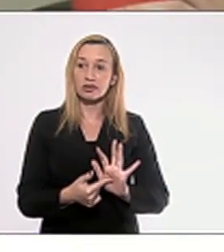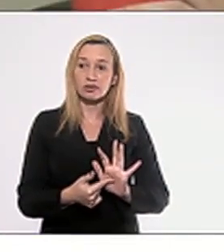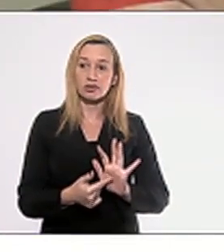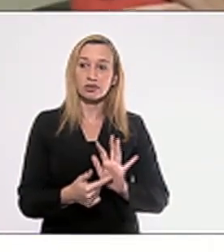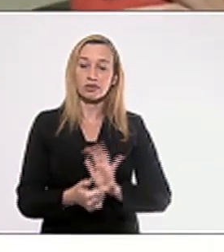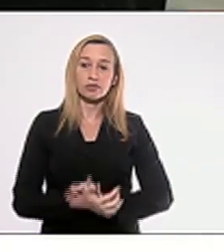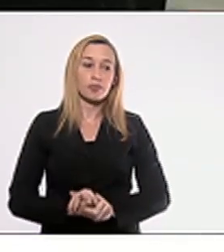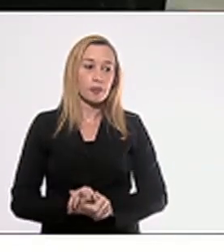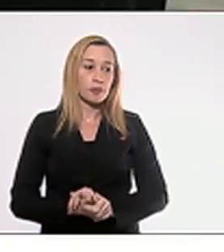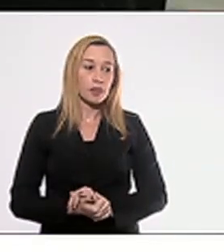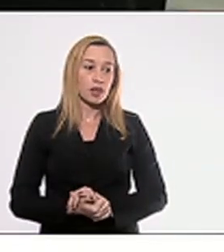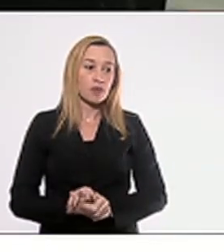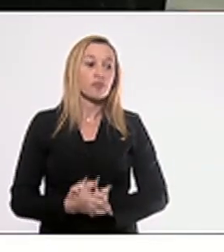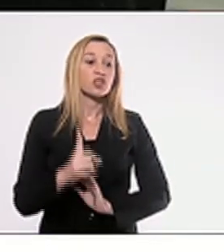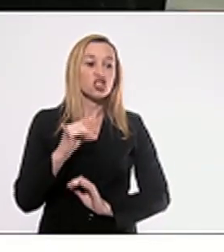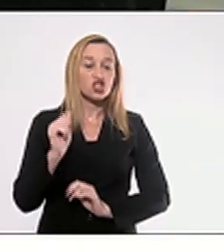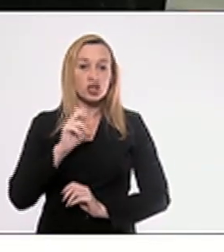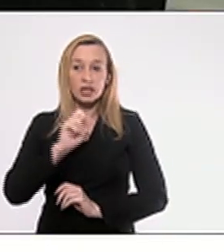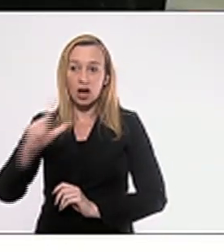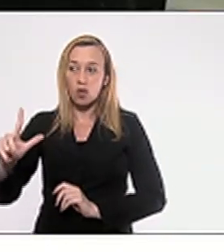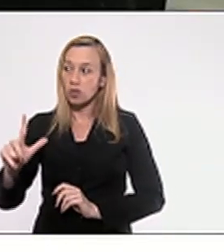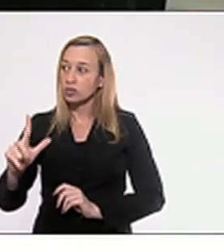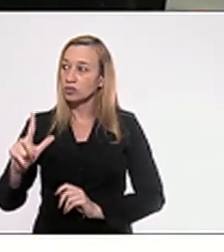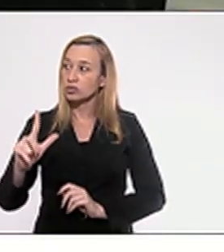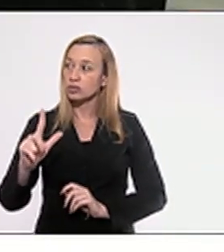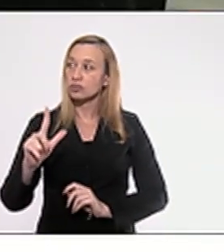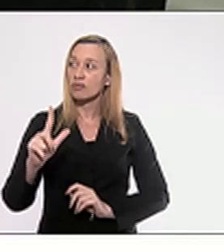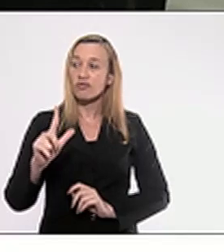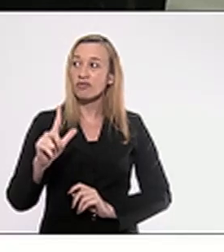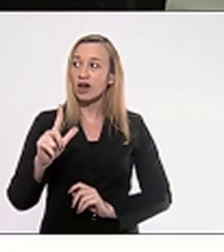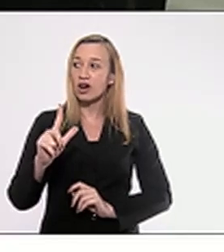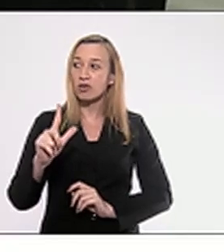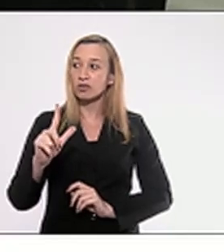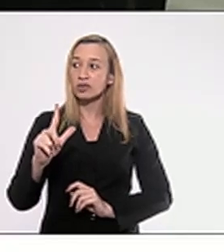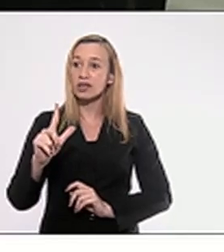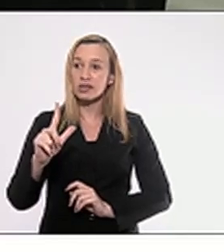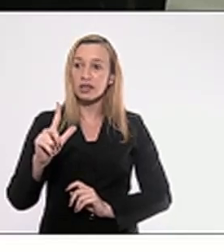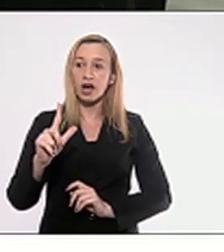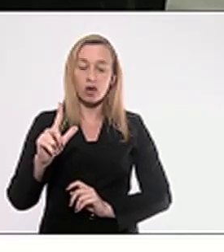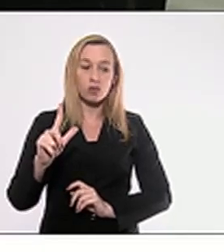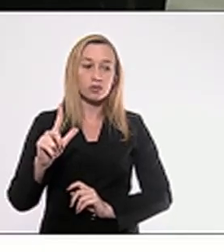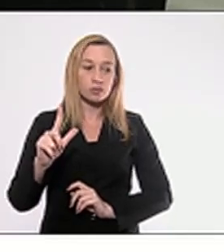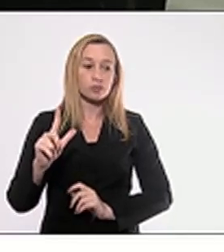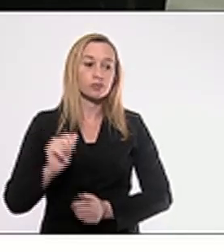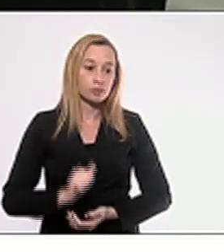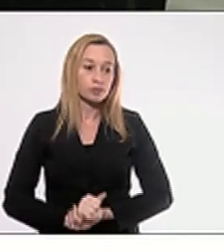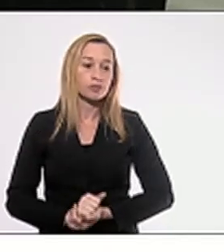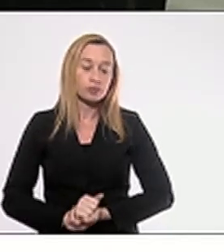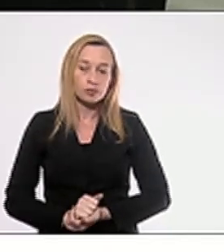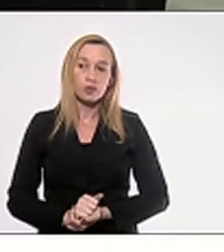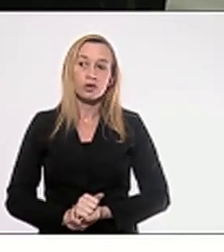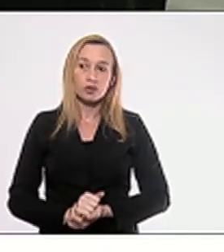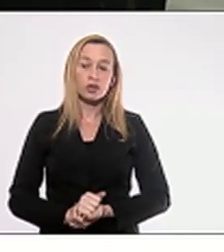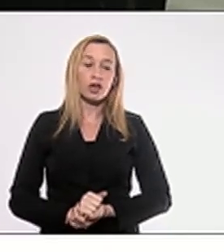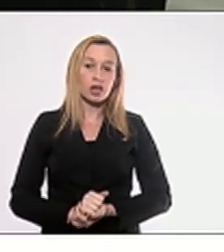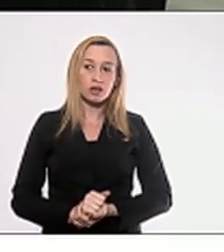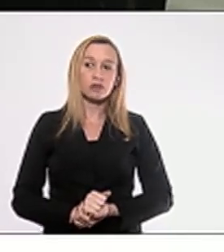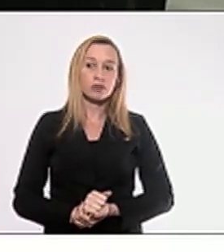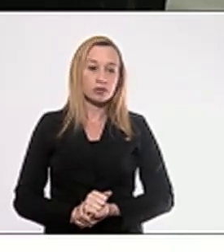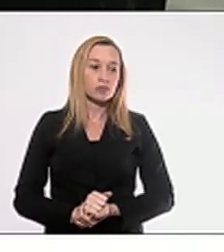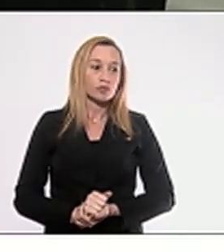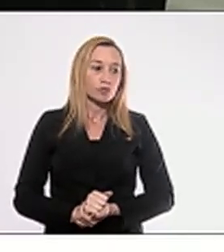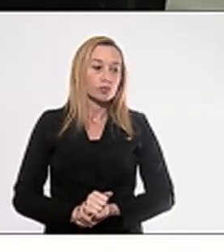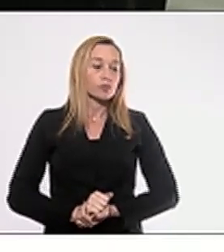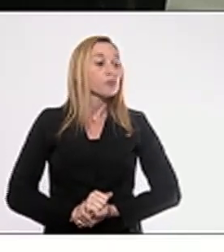tecnologia. O edital prevê ata ou vocês estão comprando X unidades? Isso, por licitação. Mas quantas X